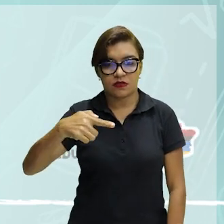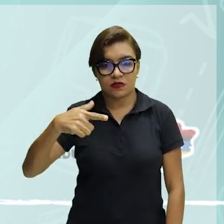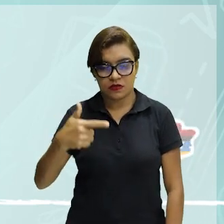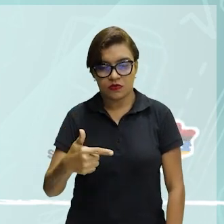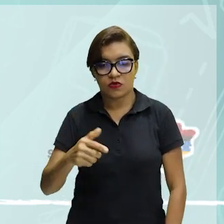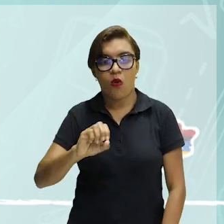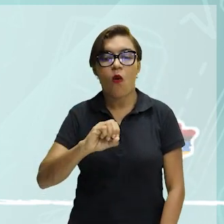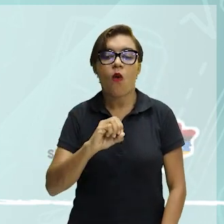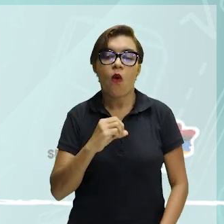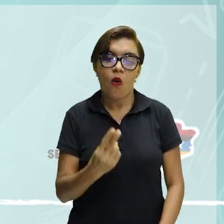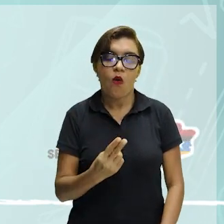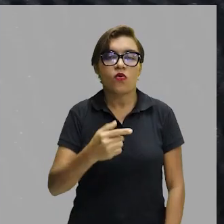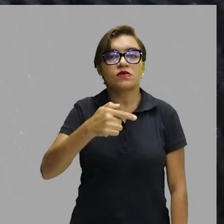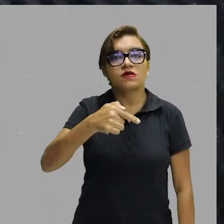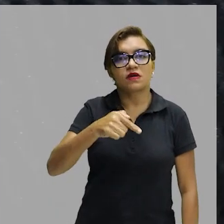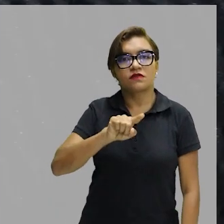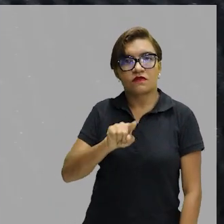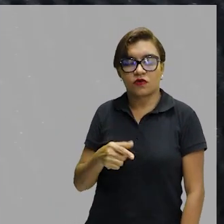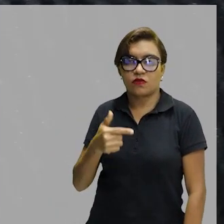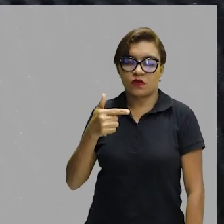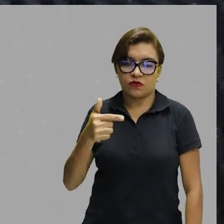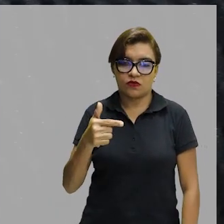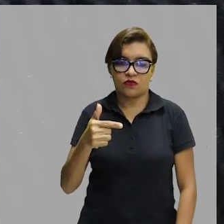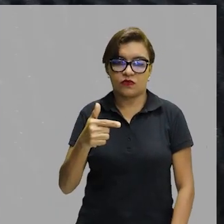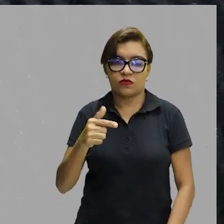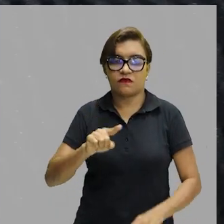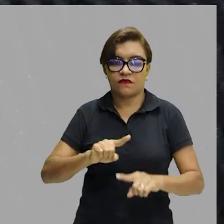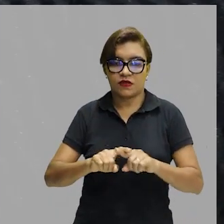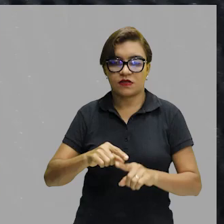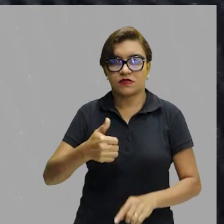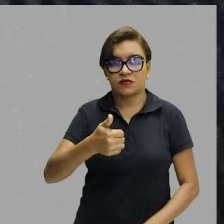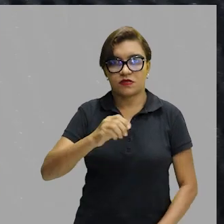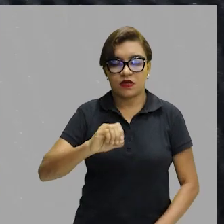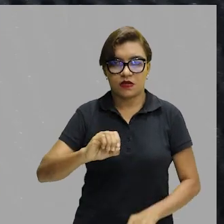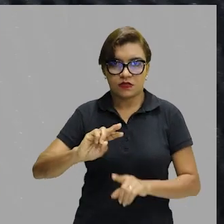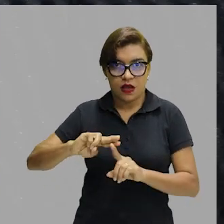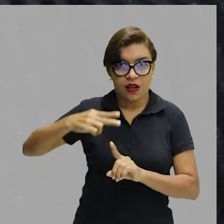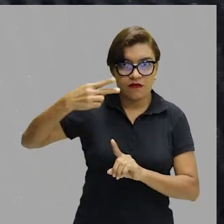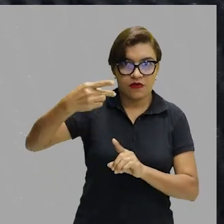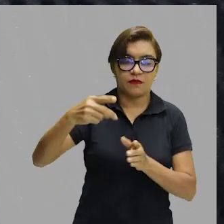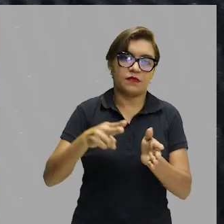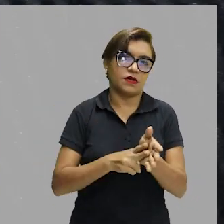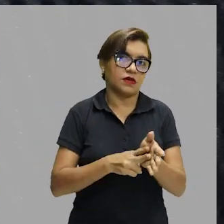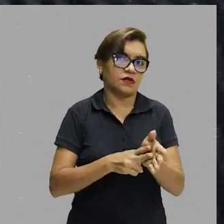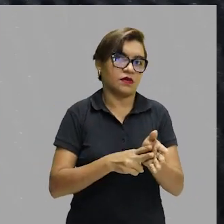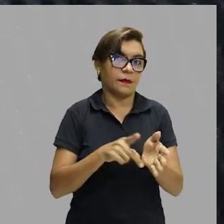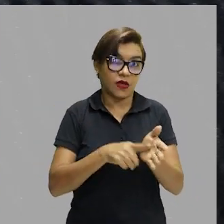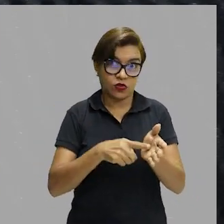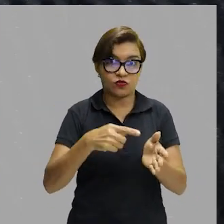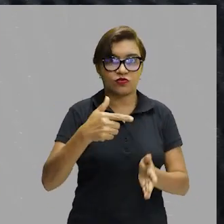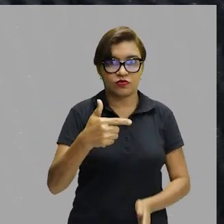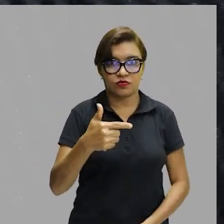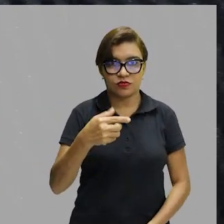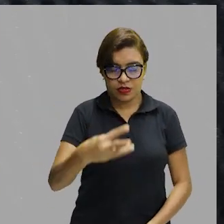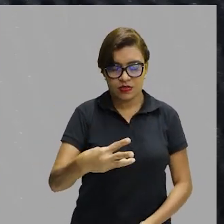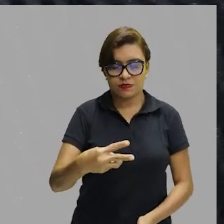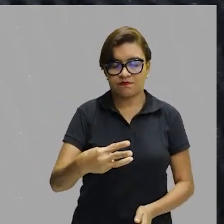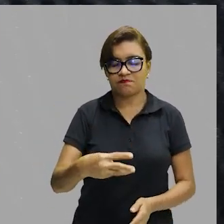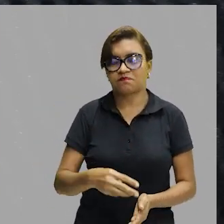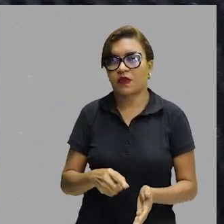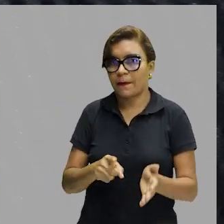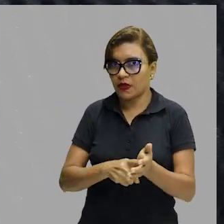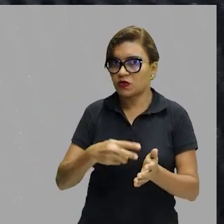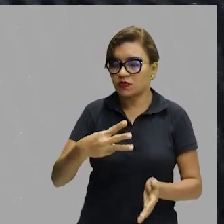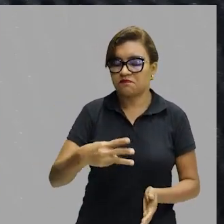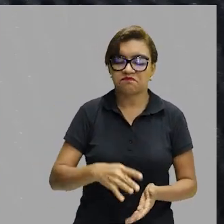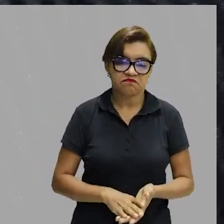0,0072 ou 7,2 vezes 10 a menos 3. Esse é o efeito tonométrico, ou seja, é o quanto que